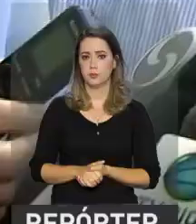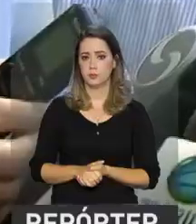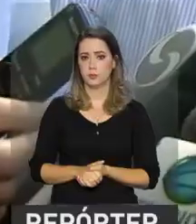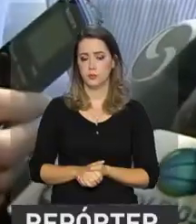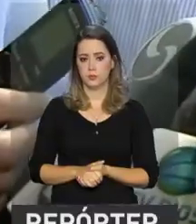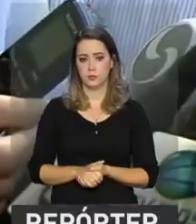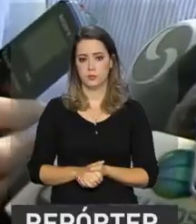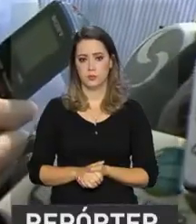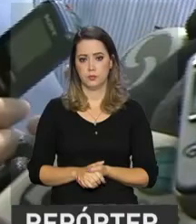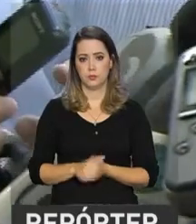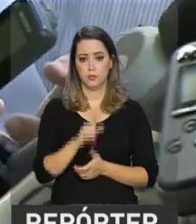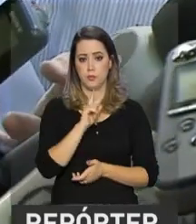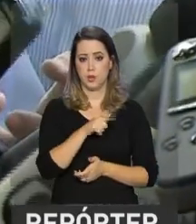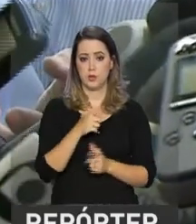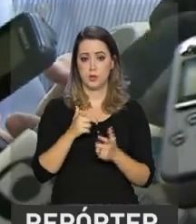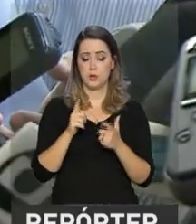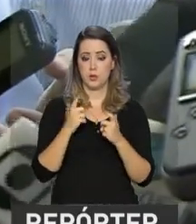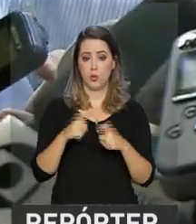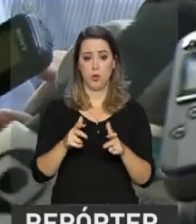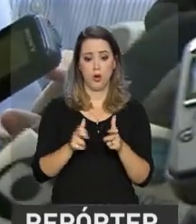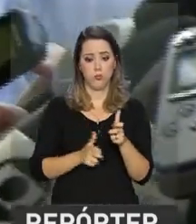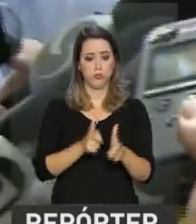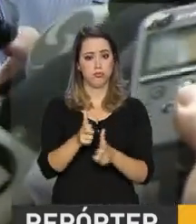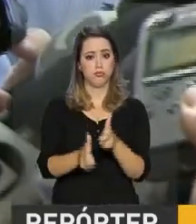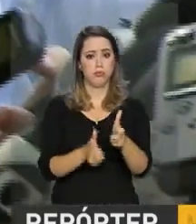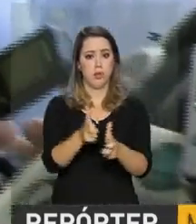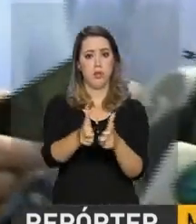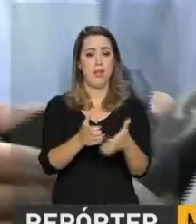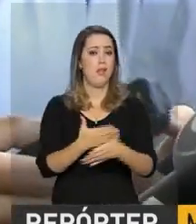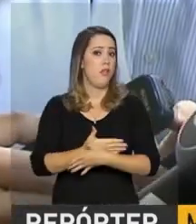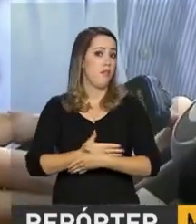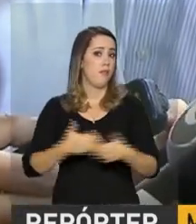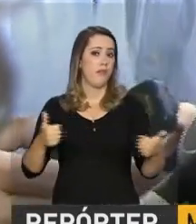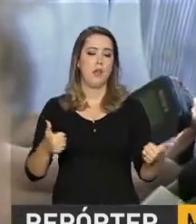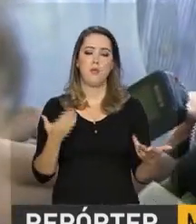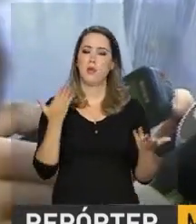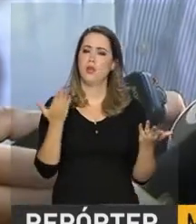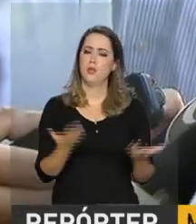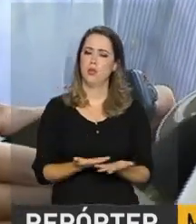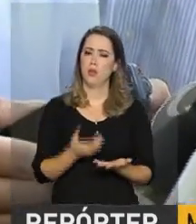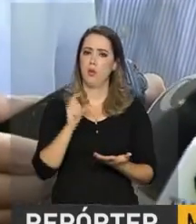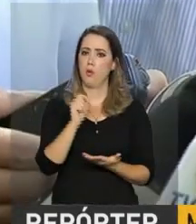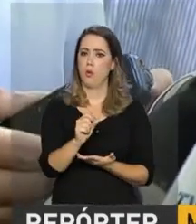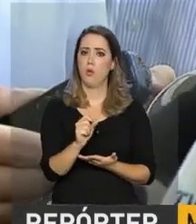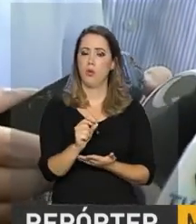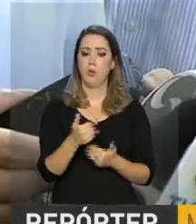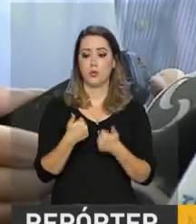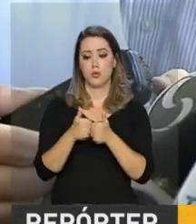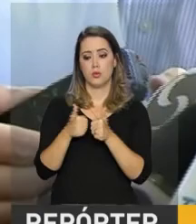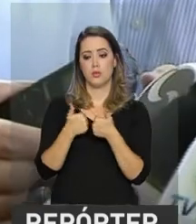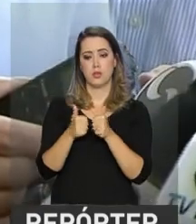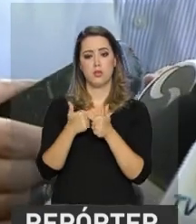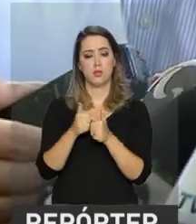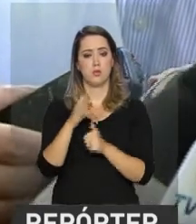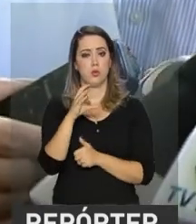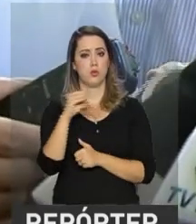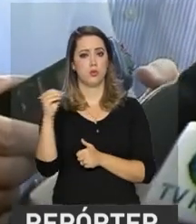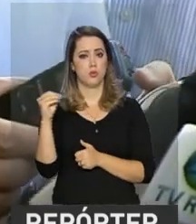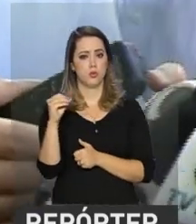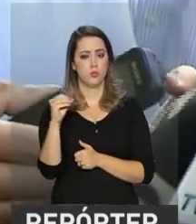R$ 1.600 milhões. Essa ferrovia, ela vai melhorar a logística do centro-oeste, do